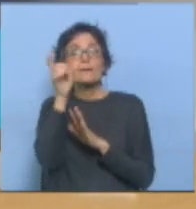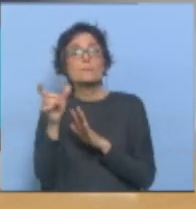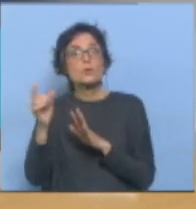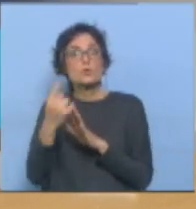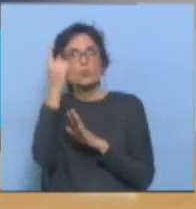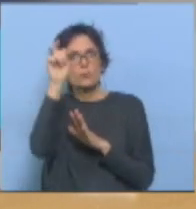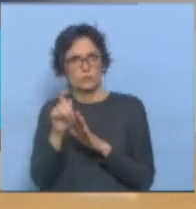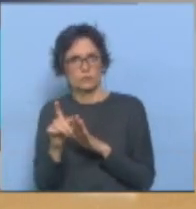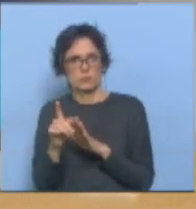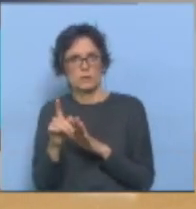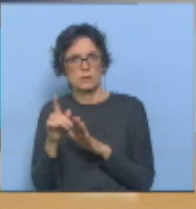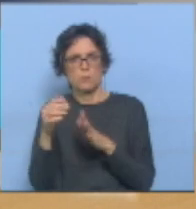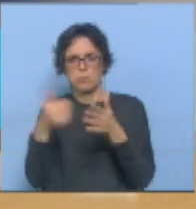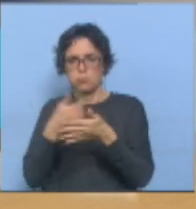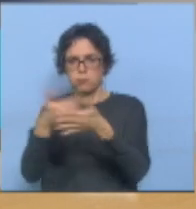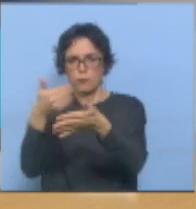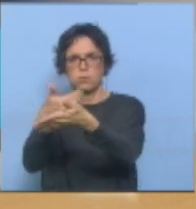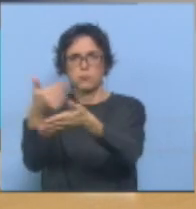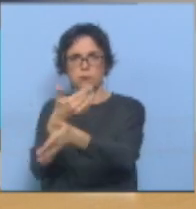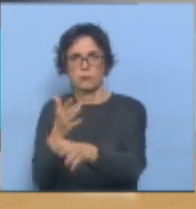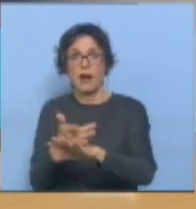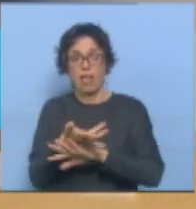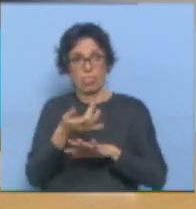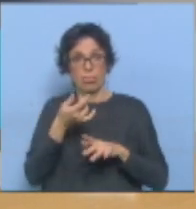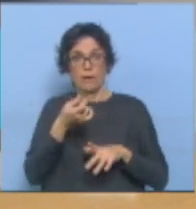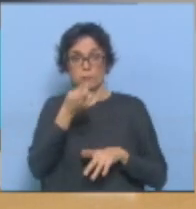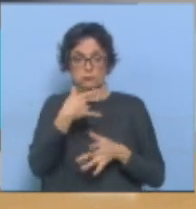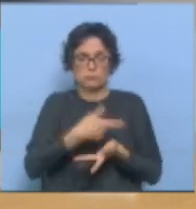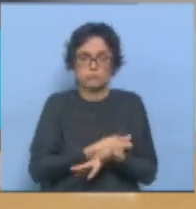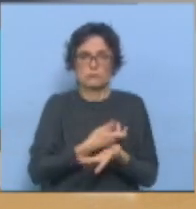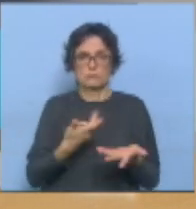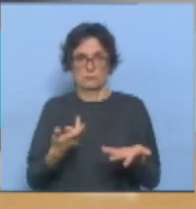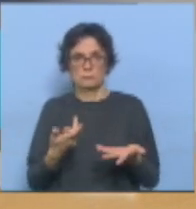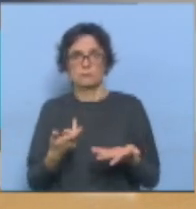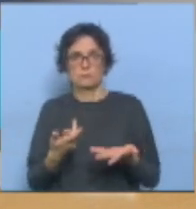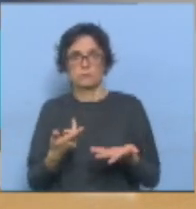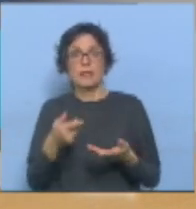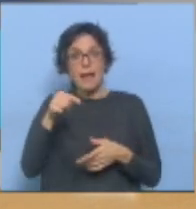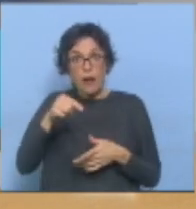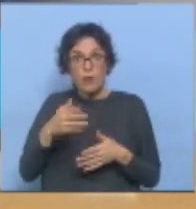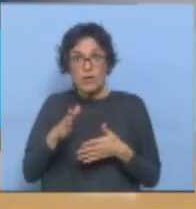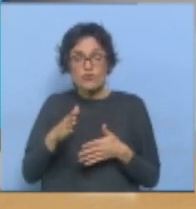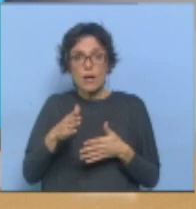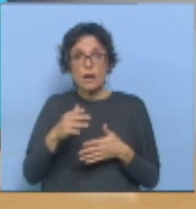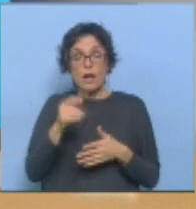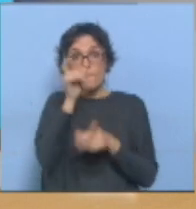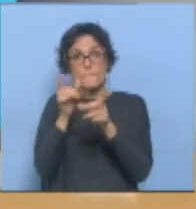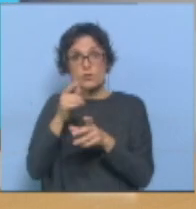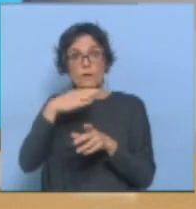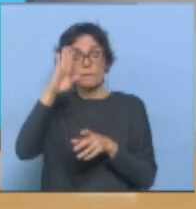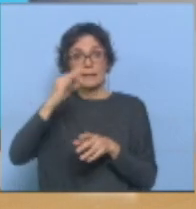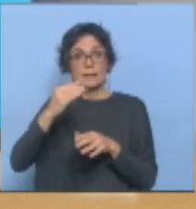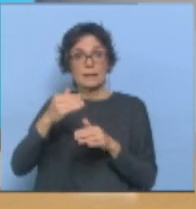estatísticos. Esteve em debate há muito pouco tempo a possibilidade de pessoas com mais de 70 anos,